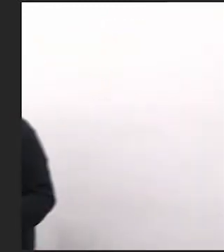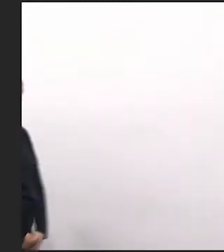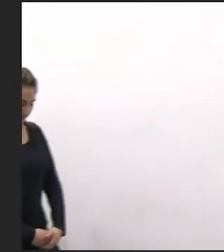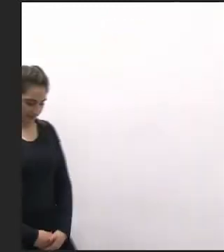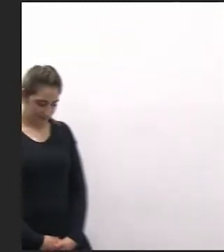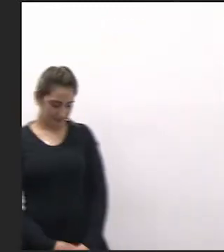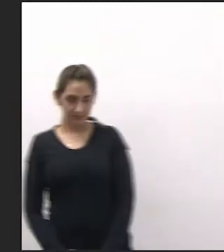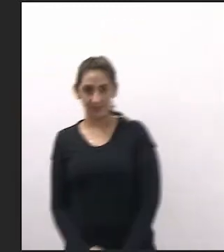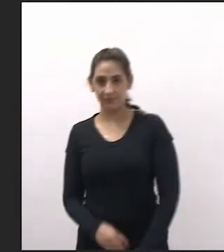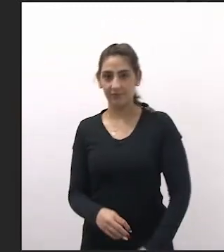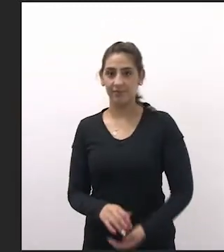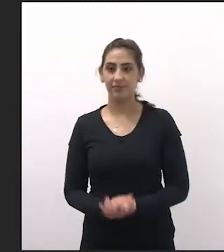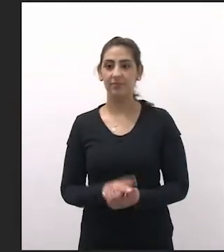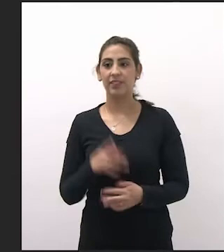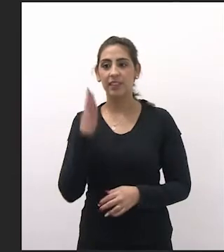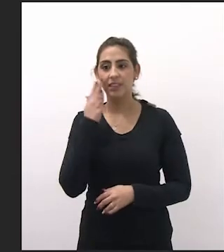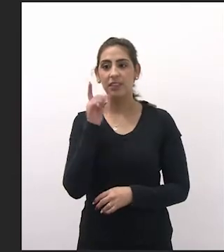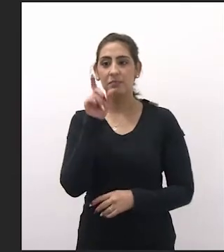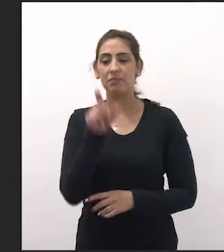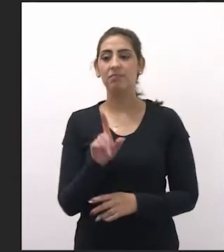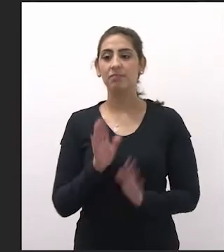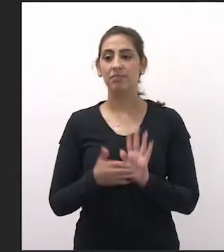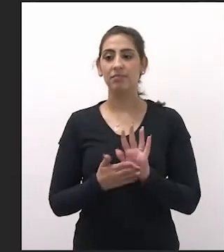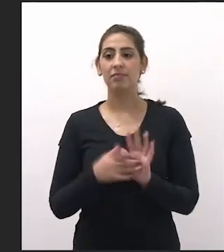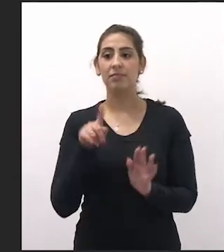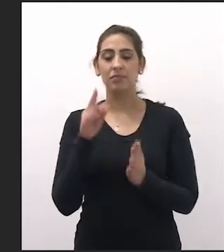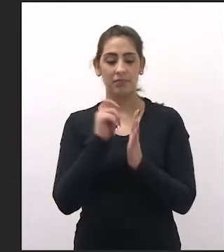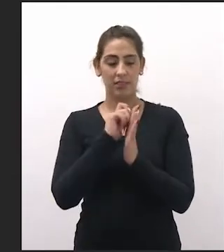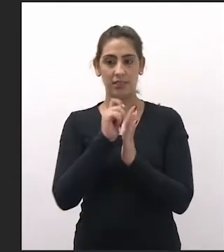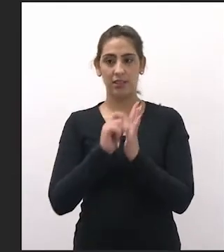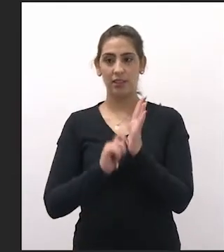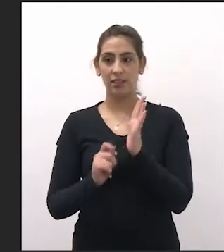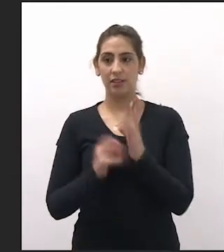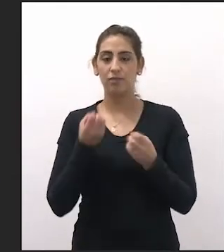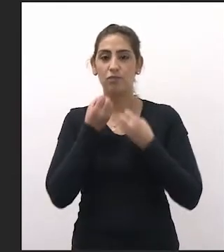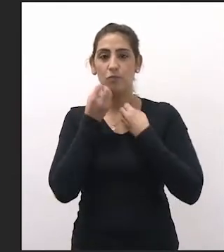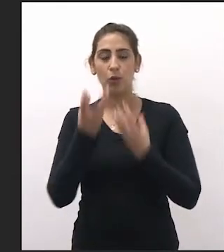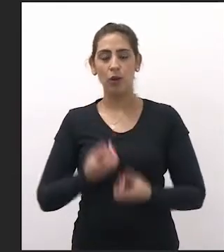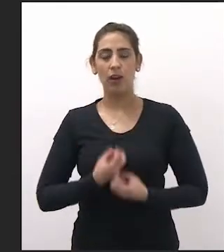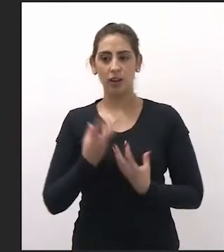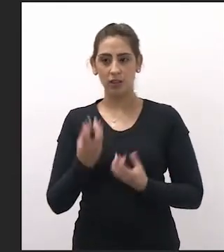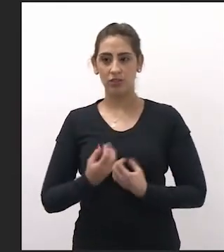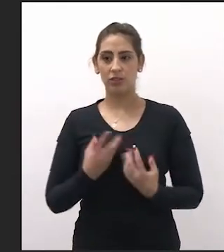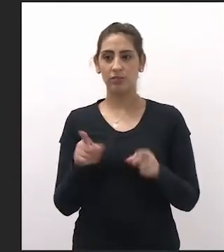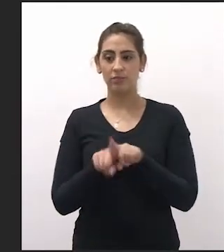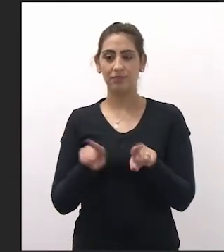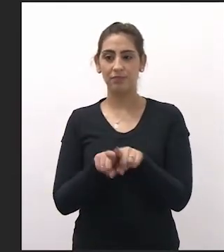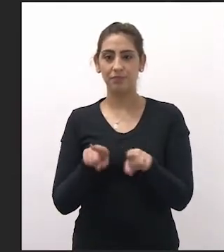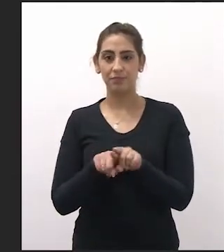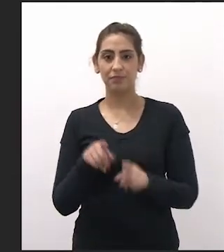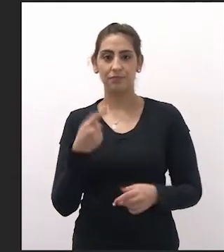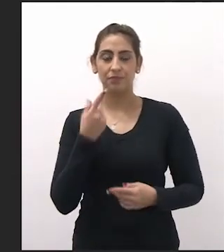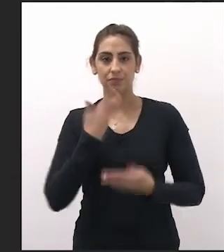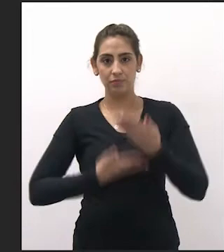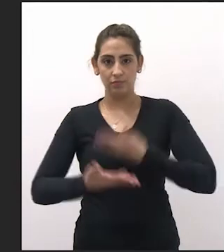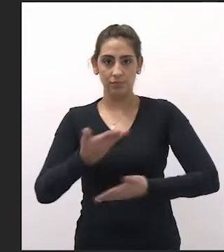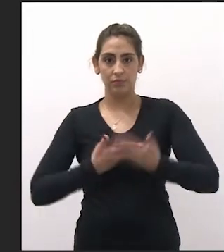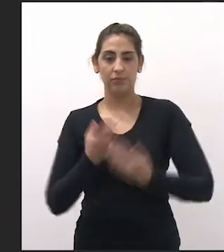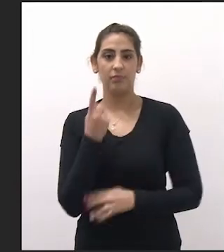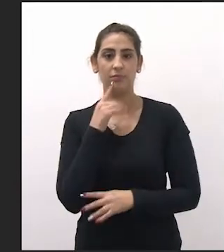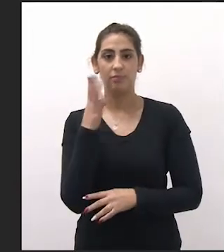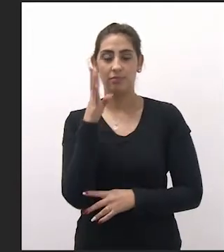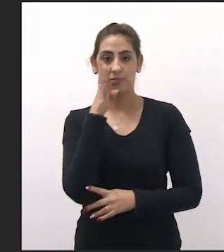que é isso. Então, é uma escrita regional, muito poética, uma narrativa riquíssima do nosso